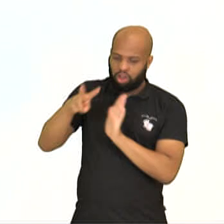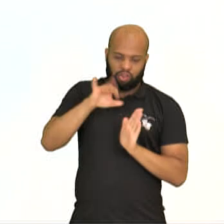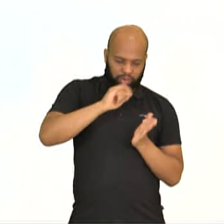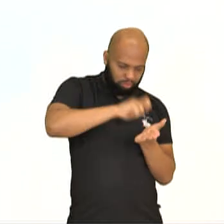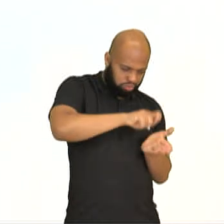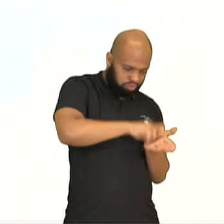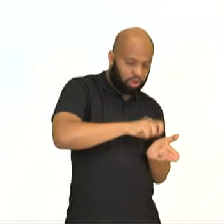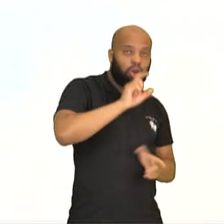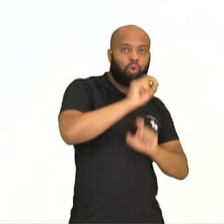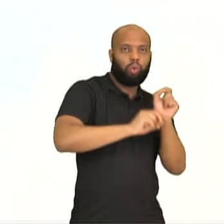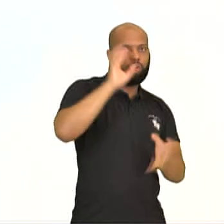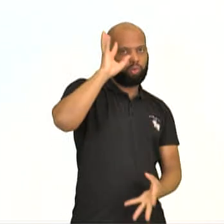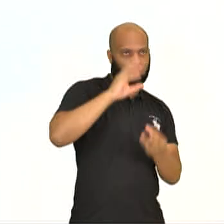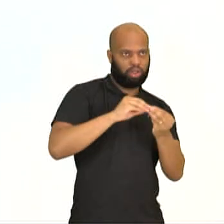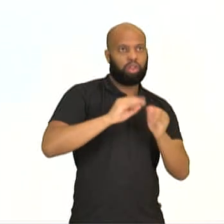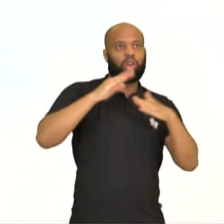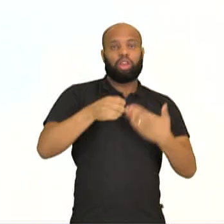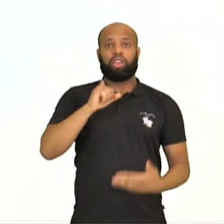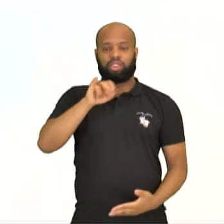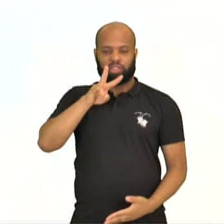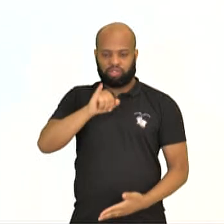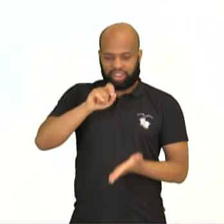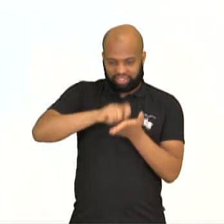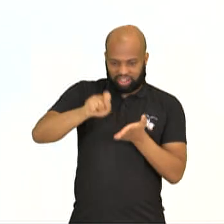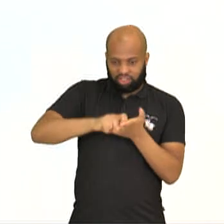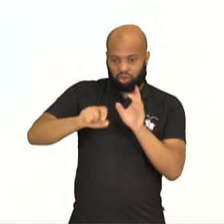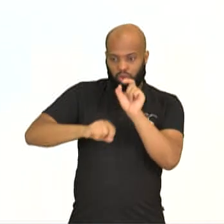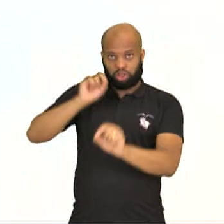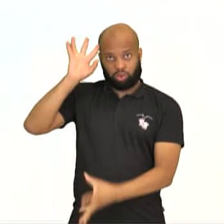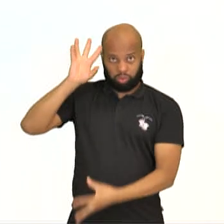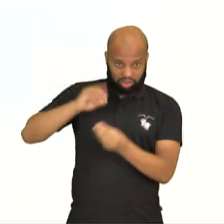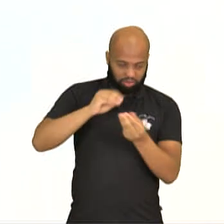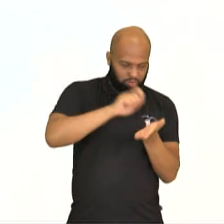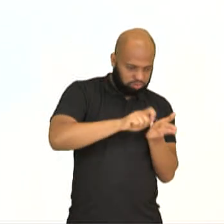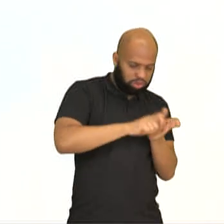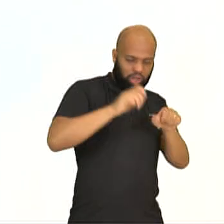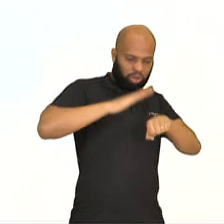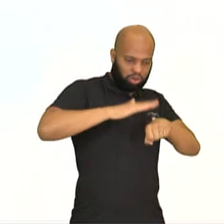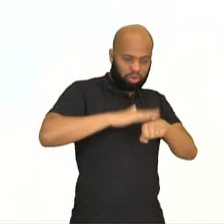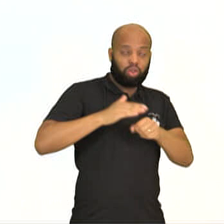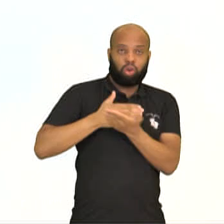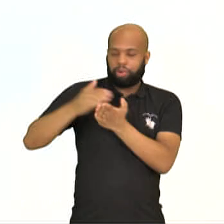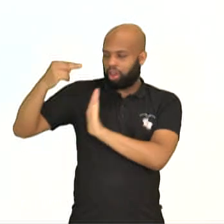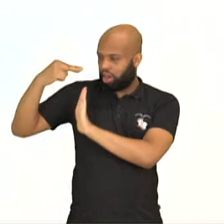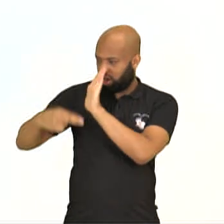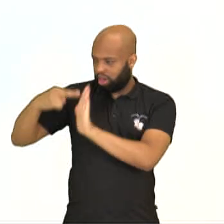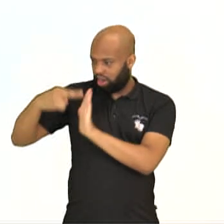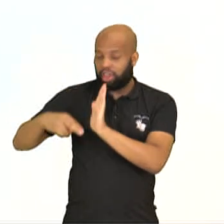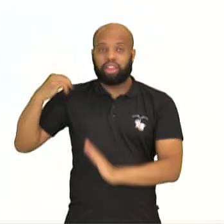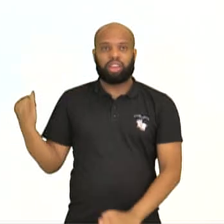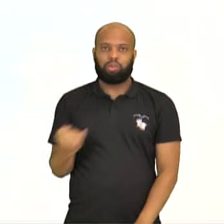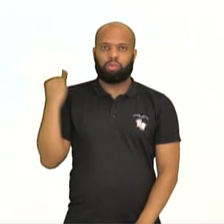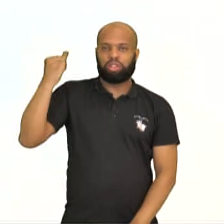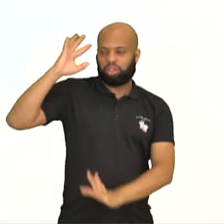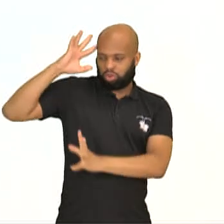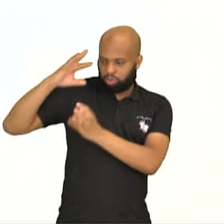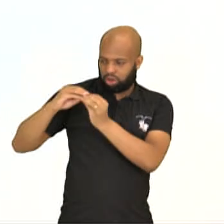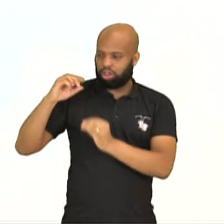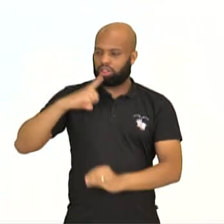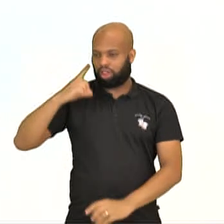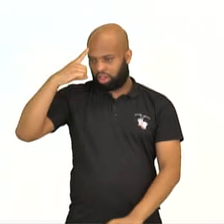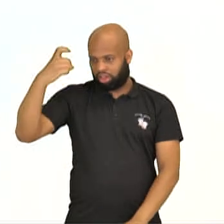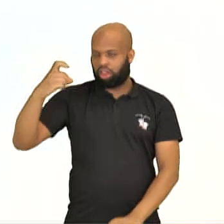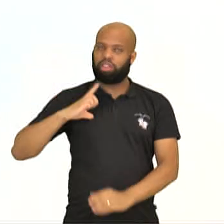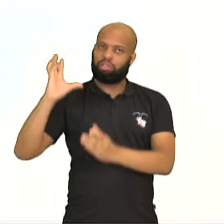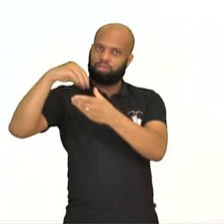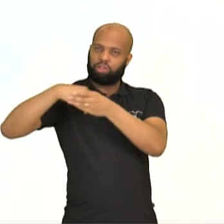Paráfrase, então, uma boa paráfrase começa na leitura. Ao ler, é importante compreender as ideias envolvidas no